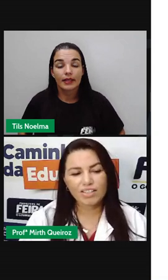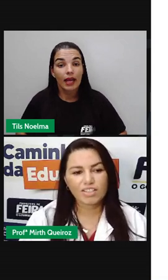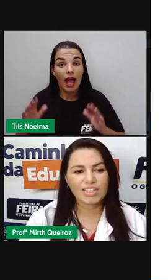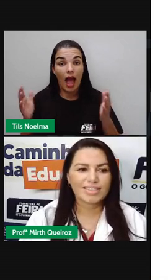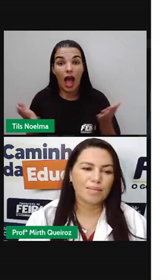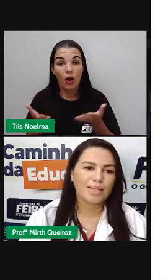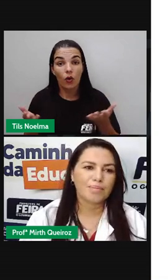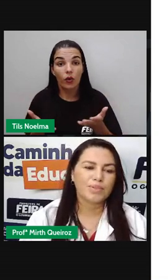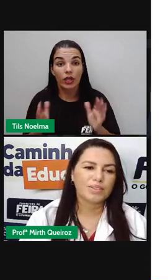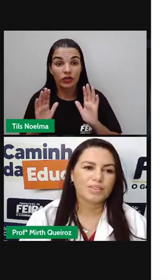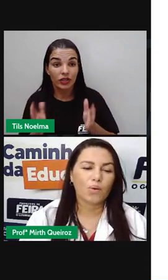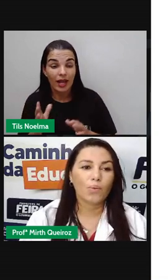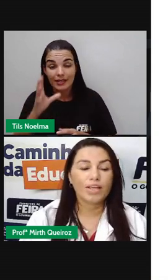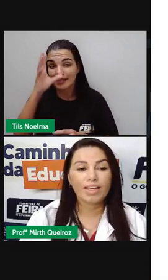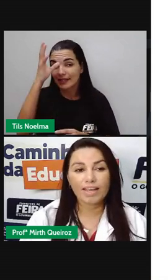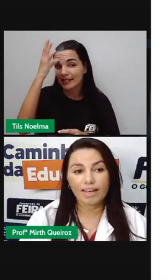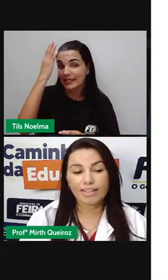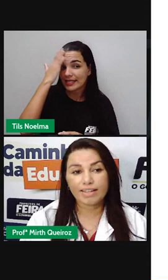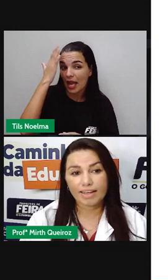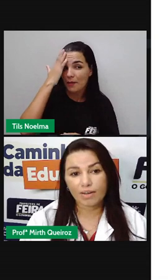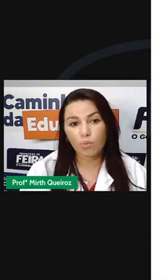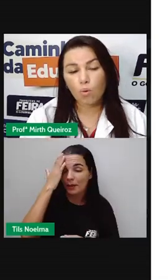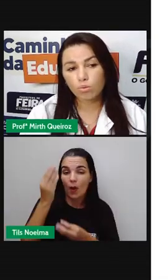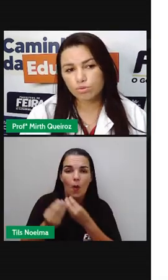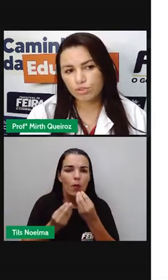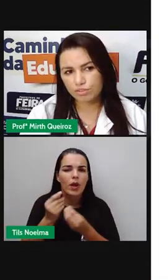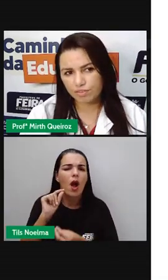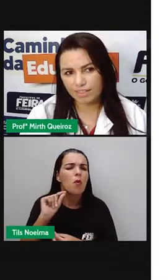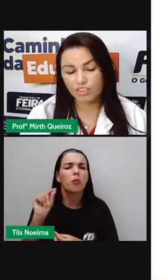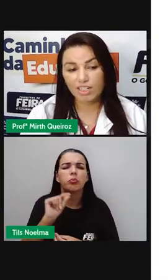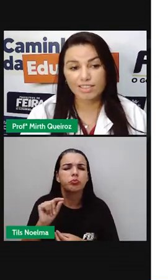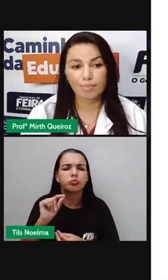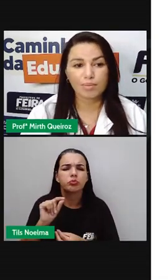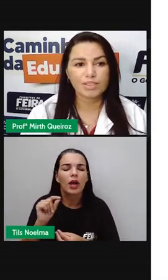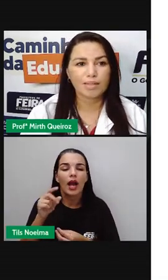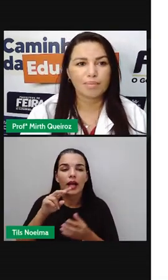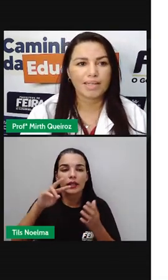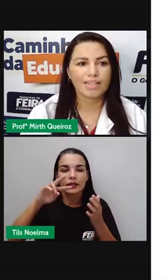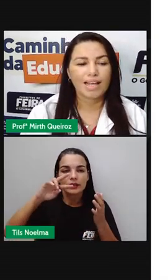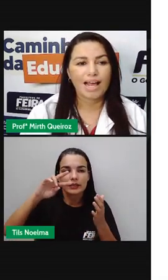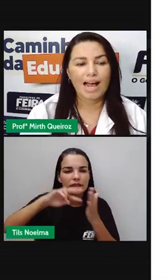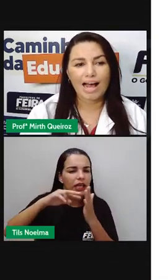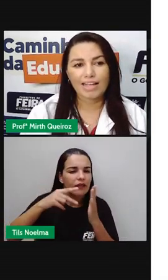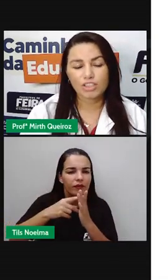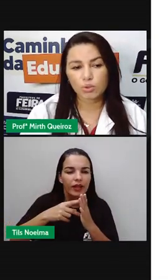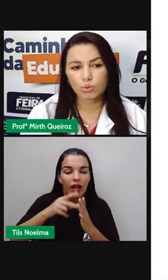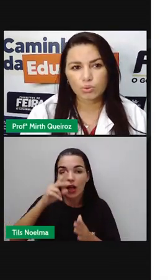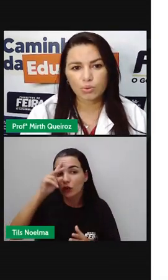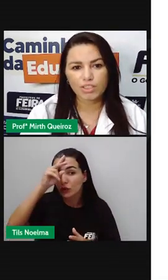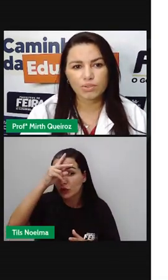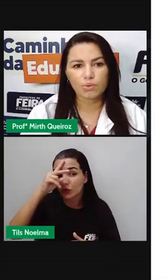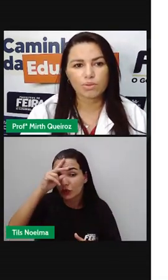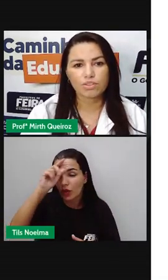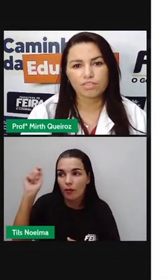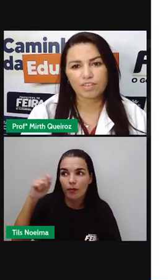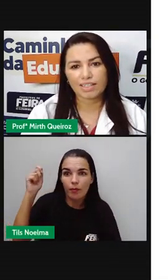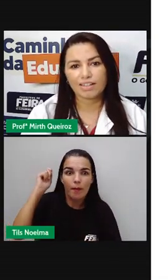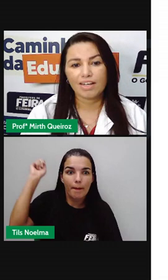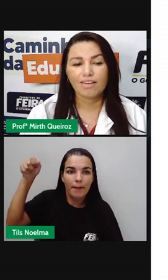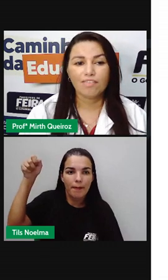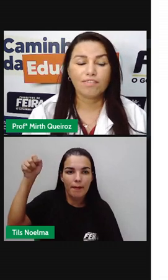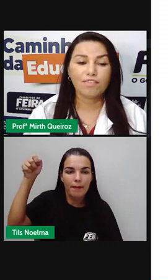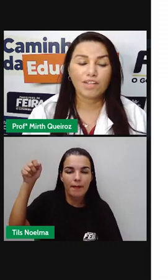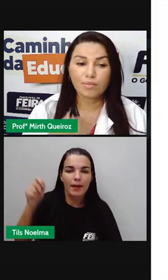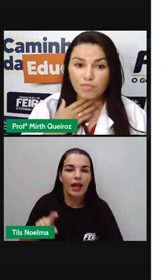Agora que nós já sabemos o que é um conto de fada, já sabemos também a estrutura de um conto de